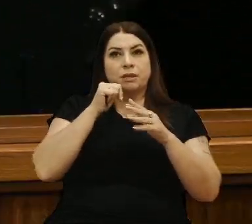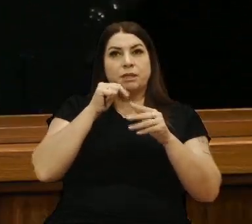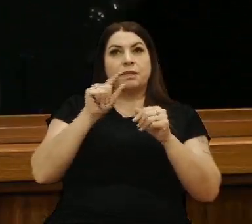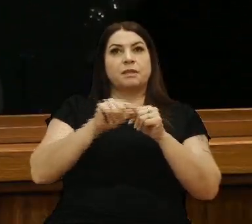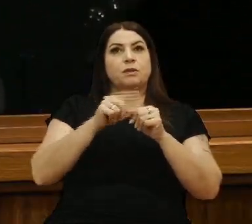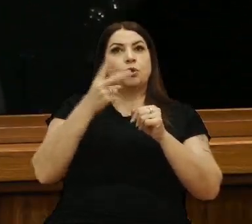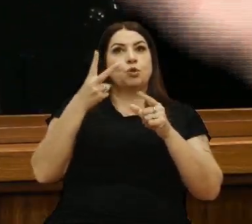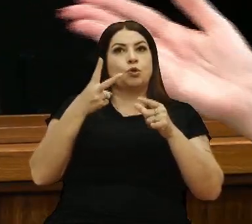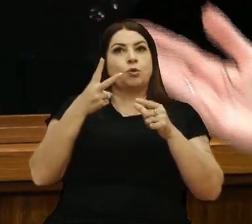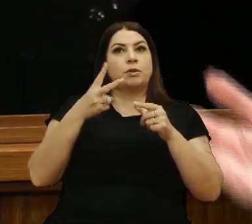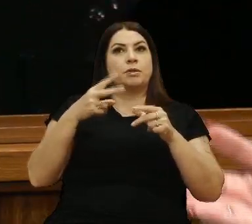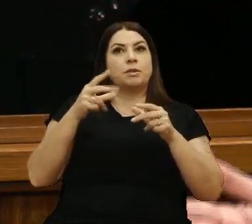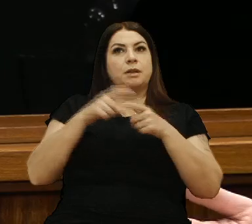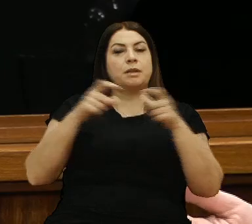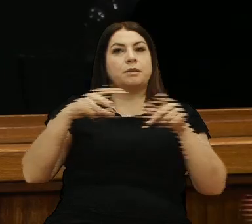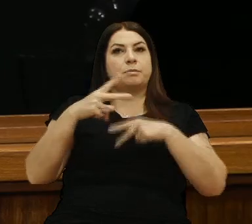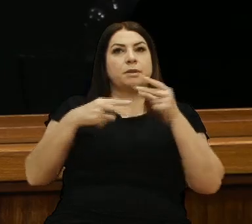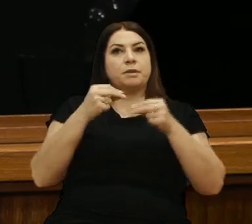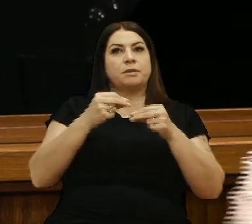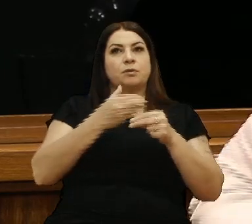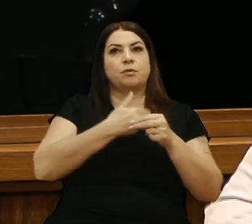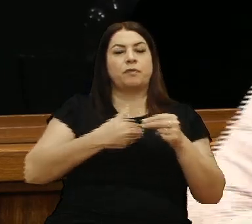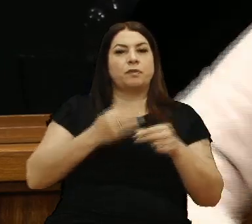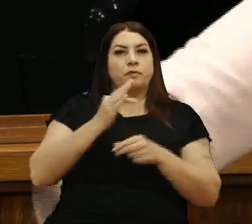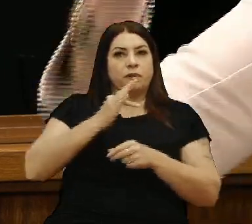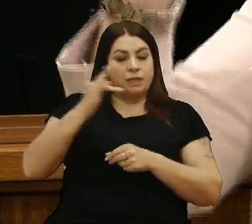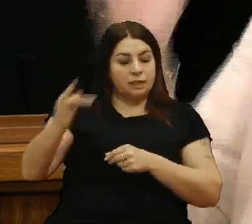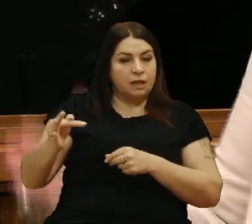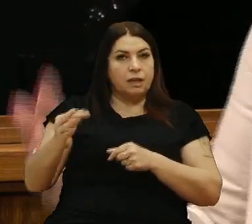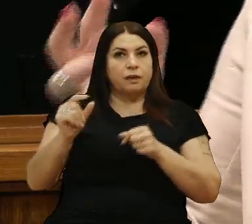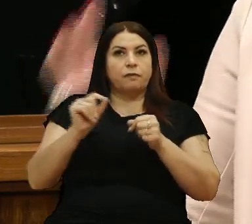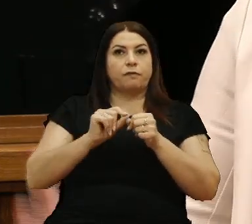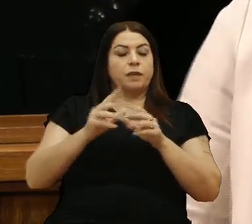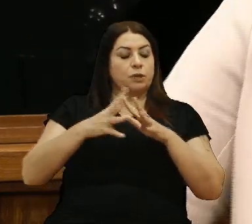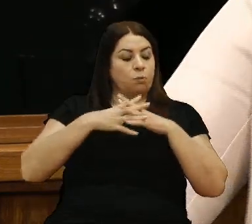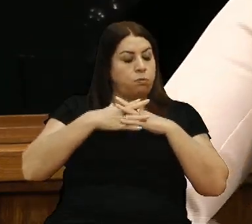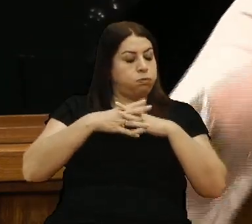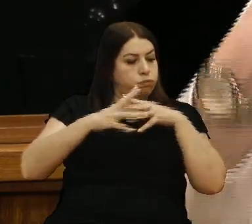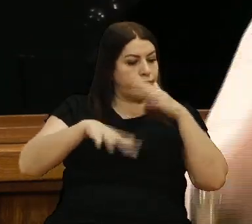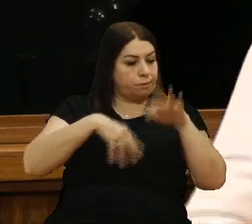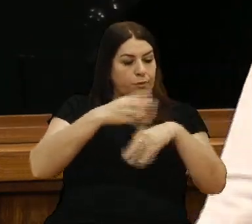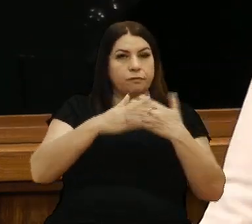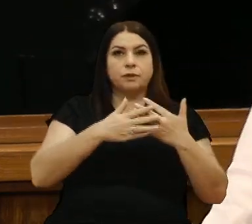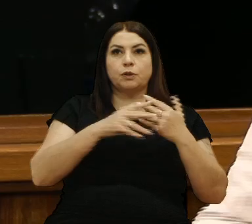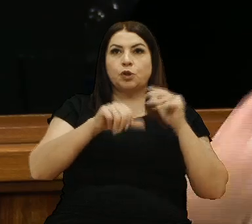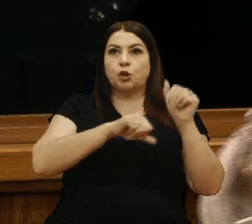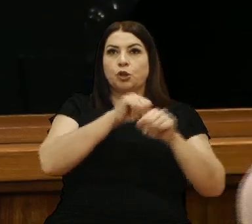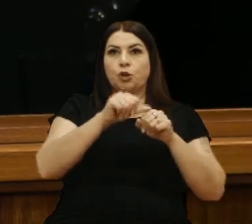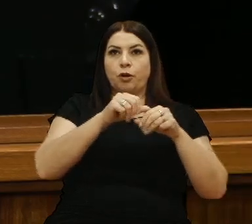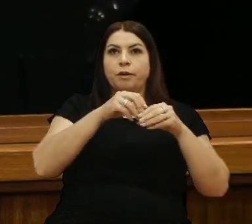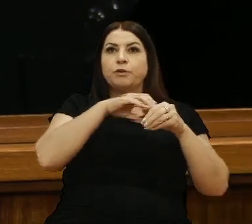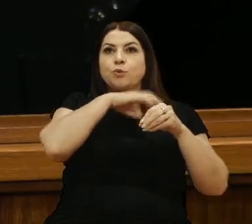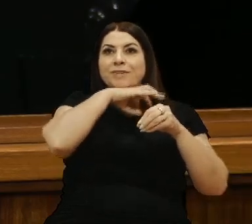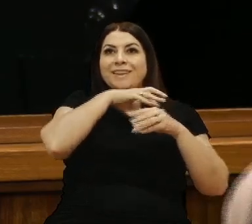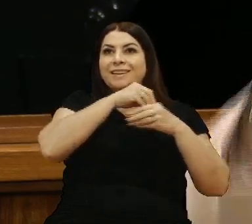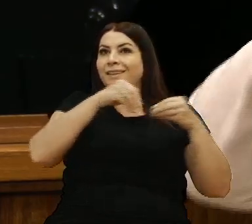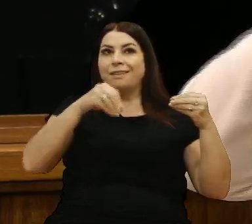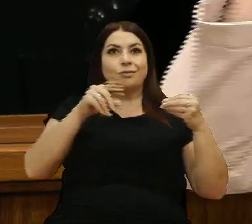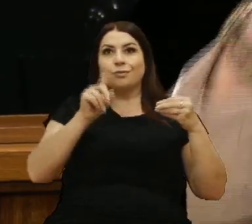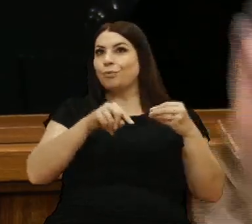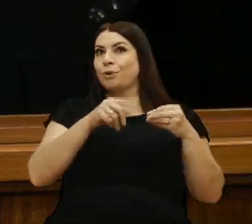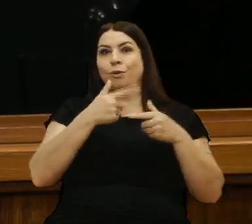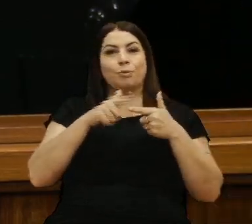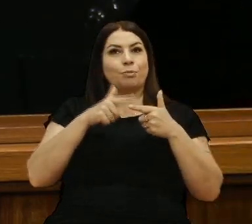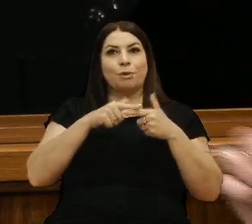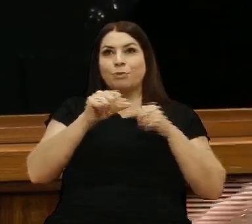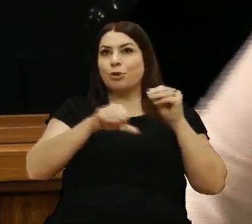2 grandes presentes do governo federal, fez uma confusão com a troca dos terrenos, e não é o problema